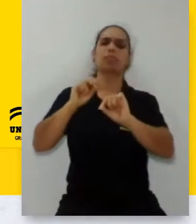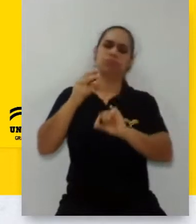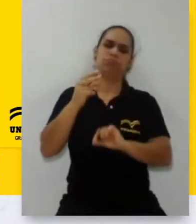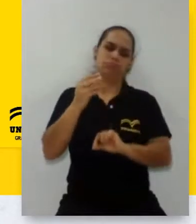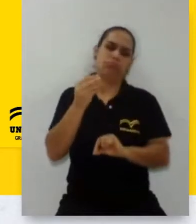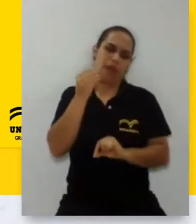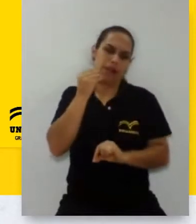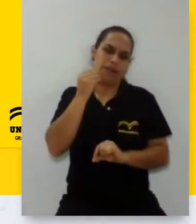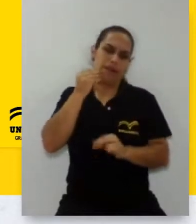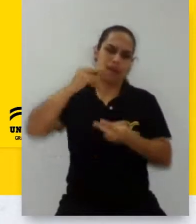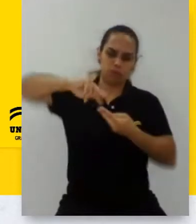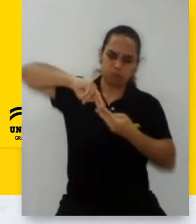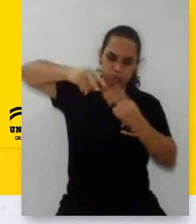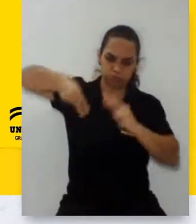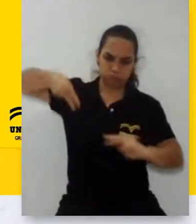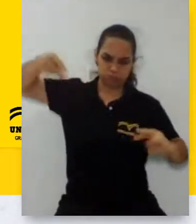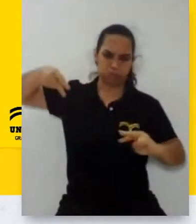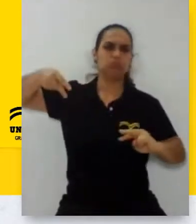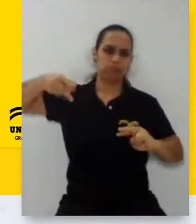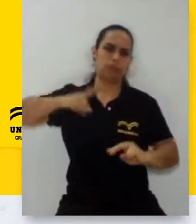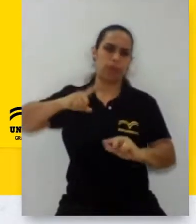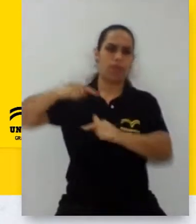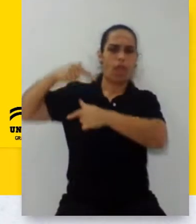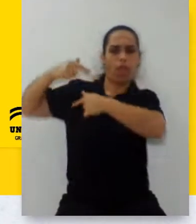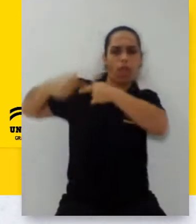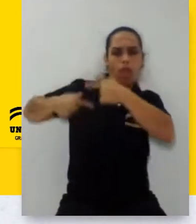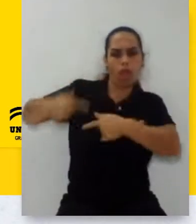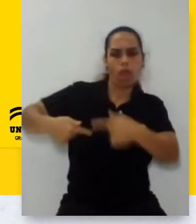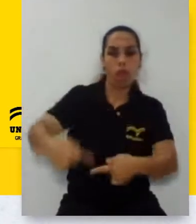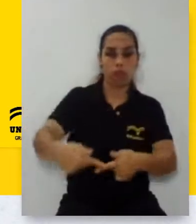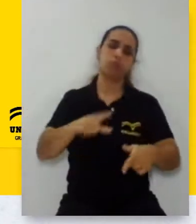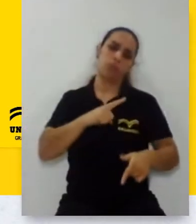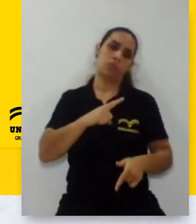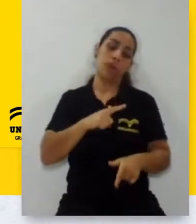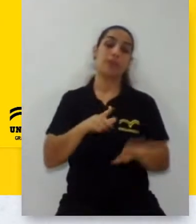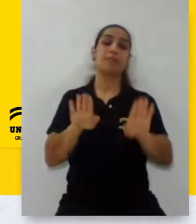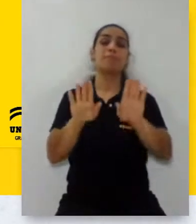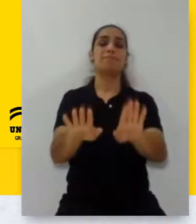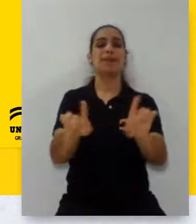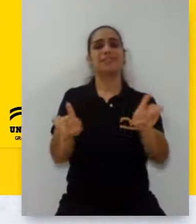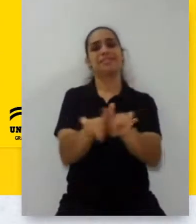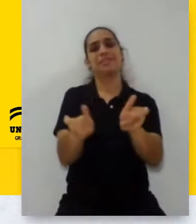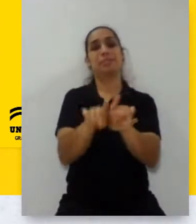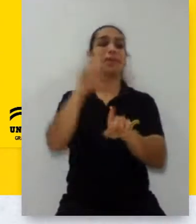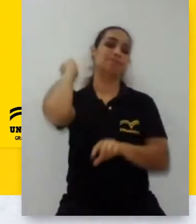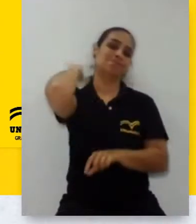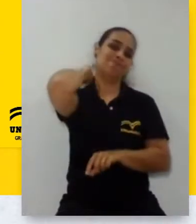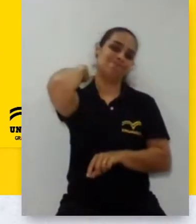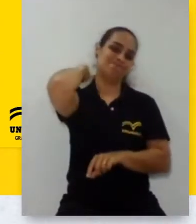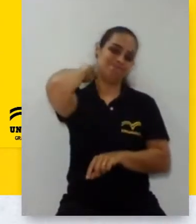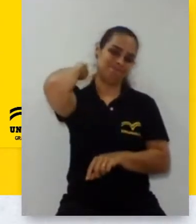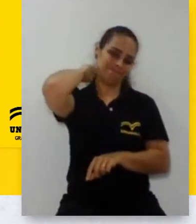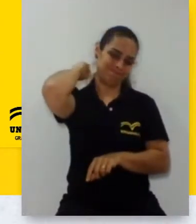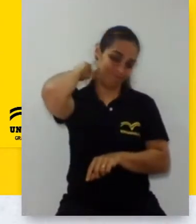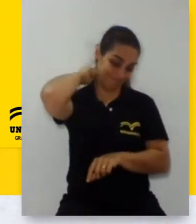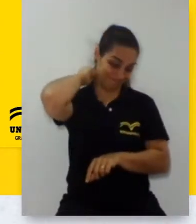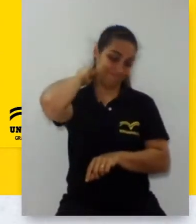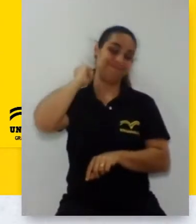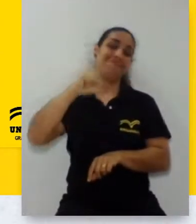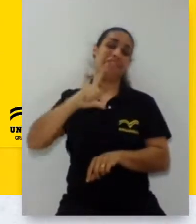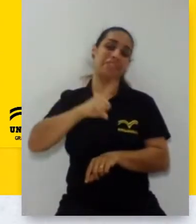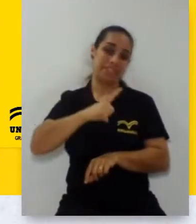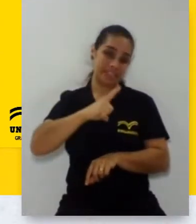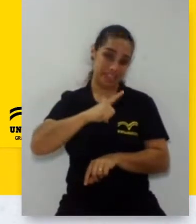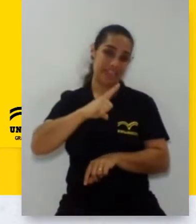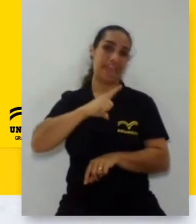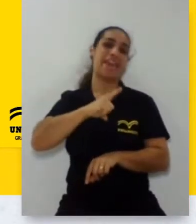atividade física também, porque o exercício físico diminui os níveis de estresse. Mas nós temos, além da questão hormonal, a questão de estresse de uma maneira geral,